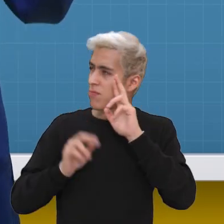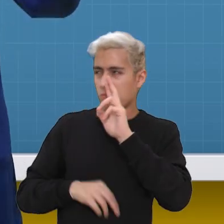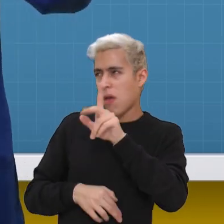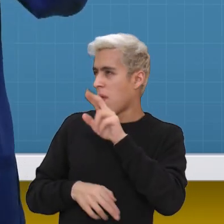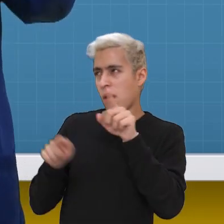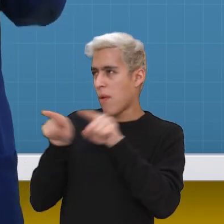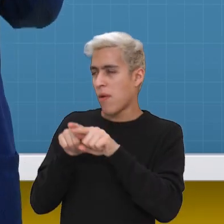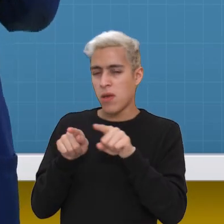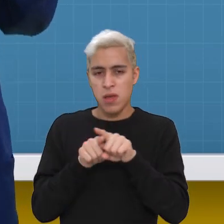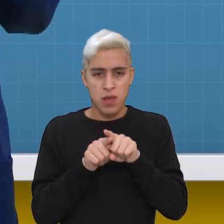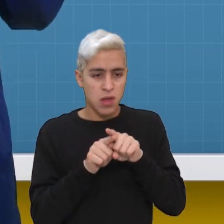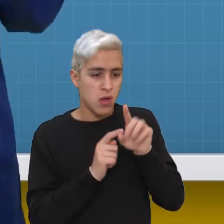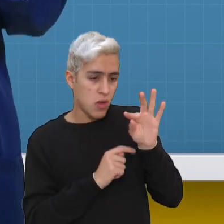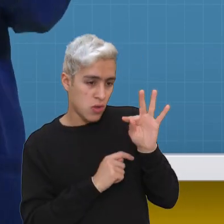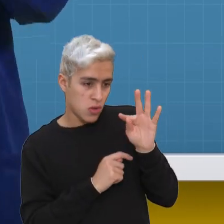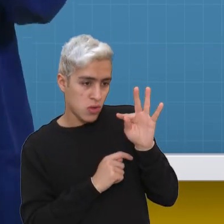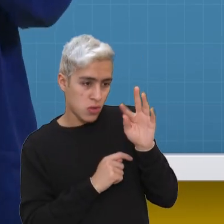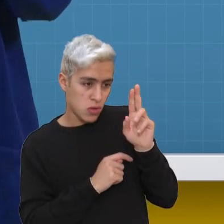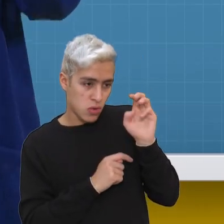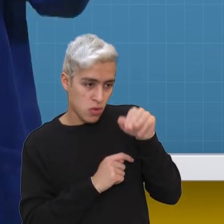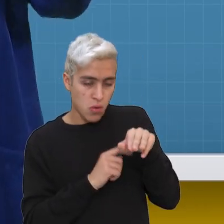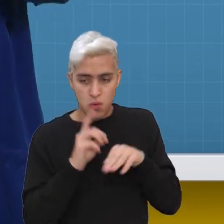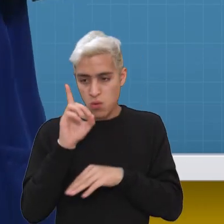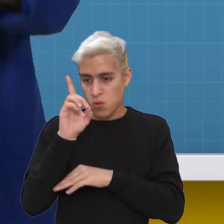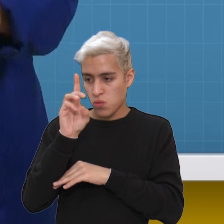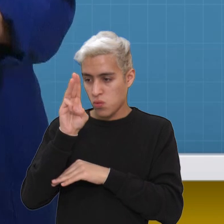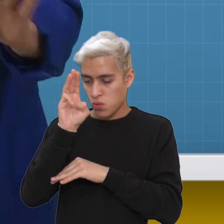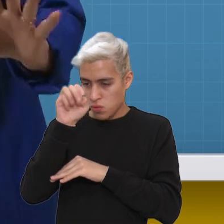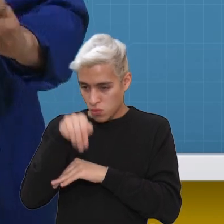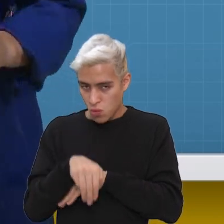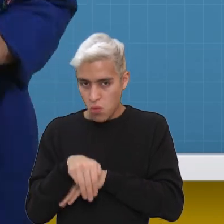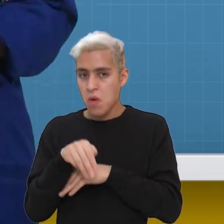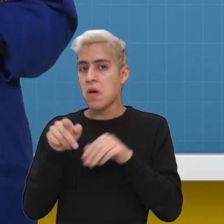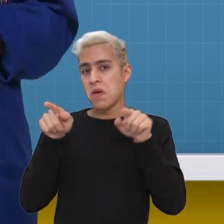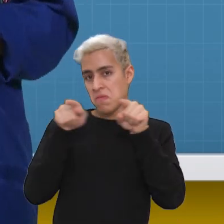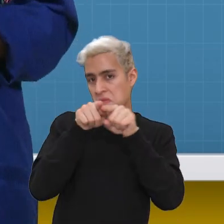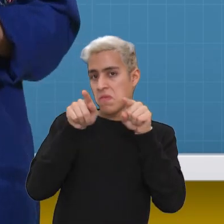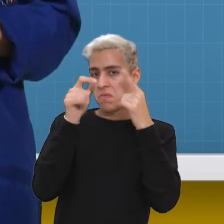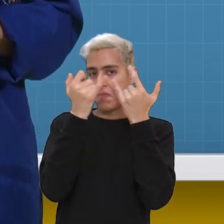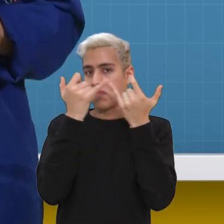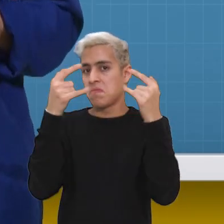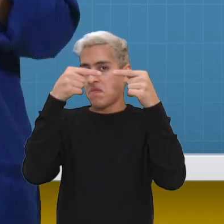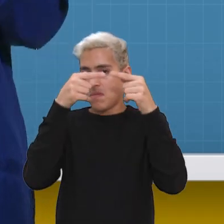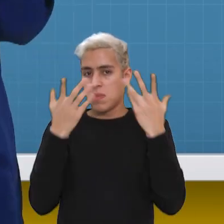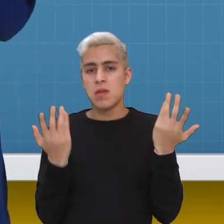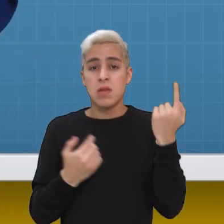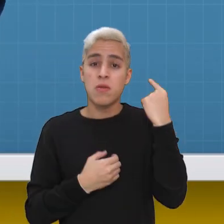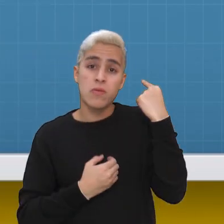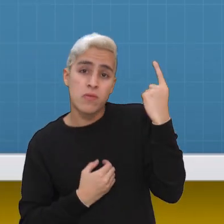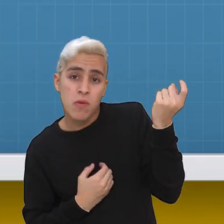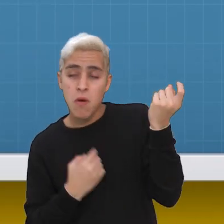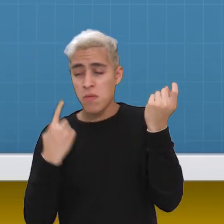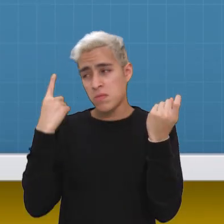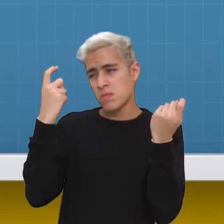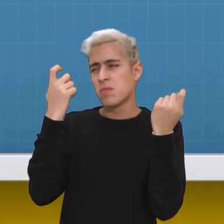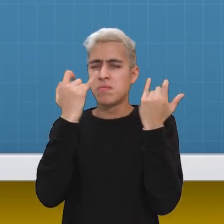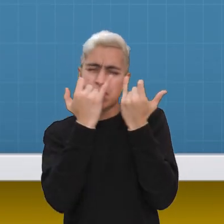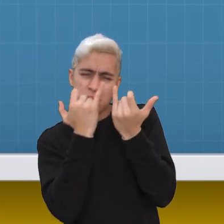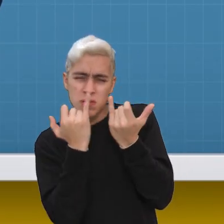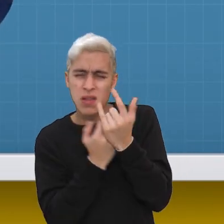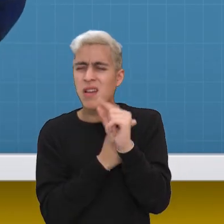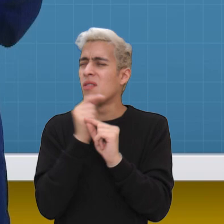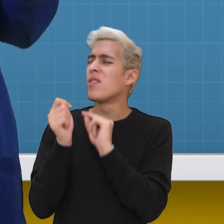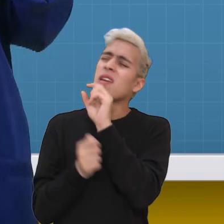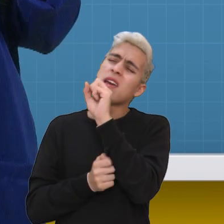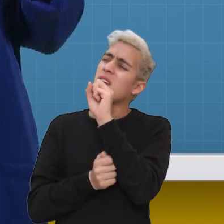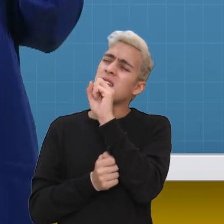professora. Tum, bum, é igual? É. Repetição de som igual. Ponto. Aprendemos alguma coisa aí. Sons iguais ou similares.